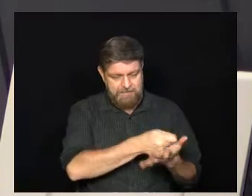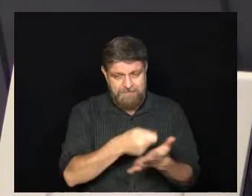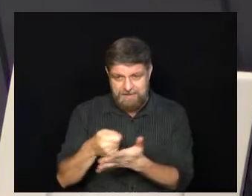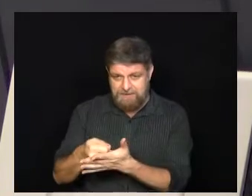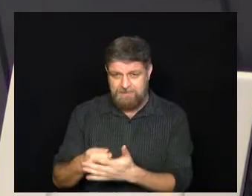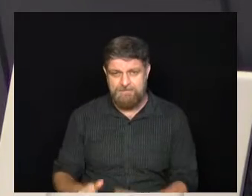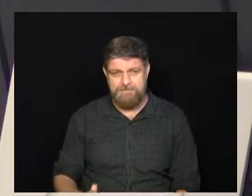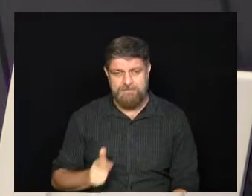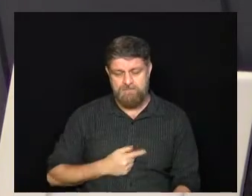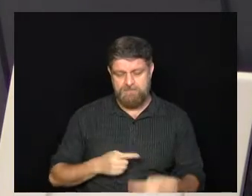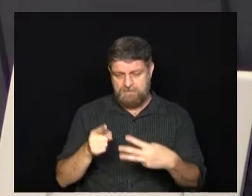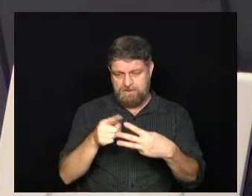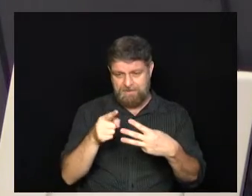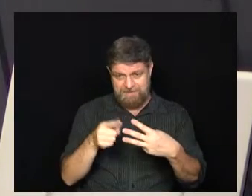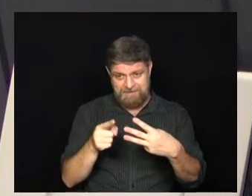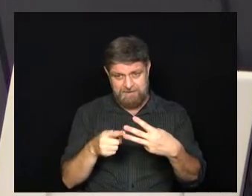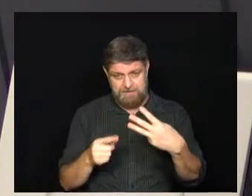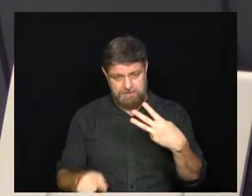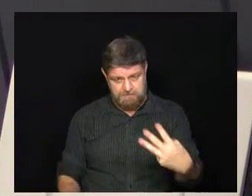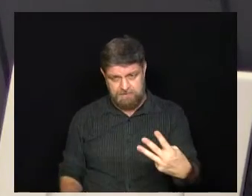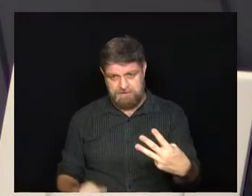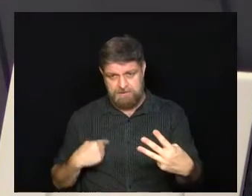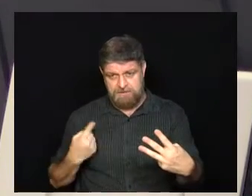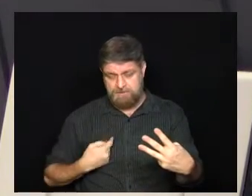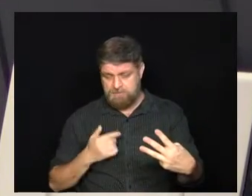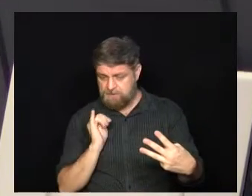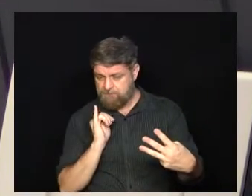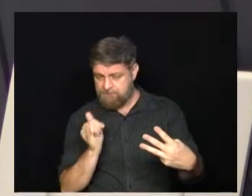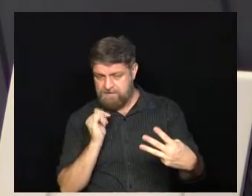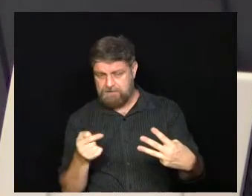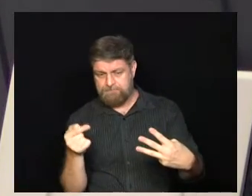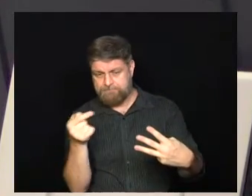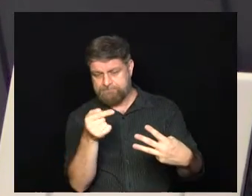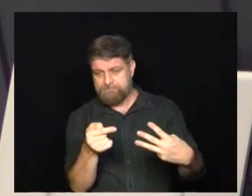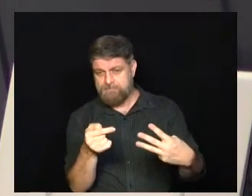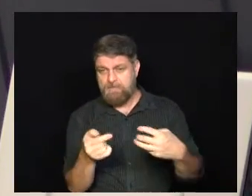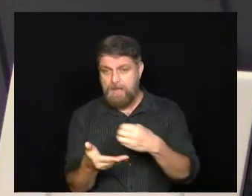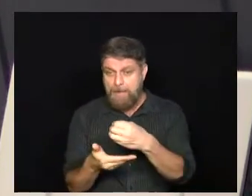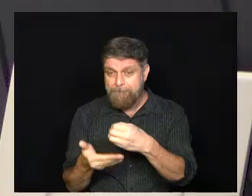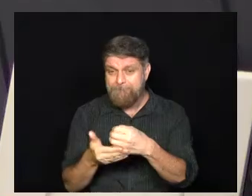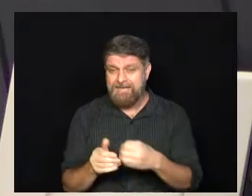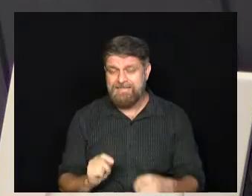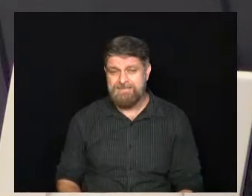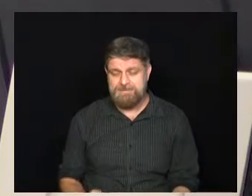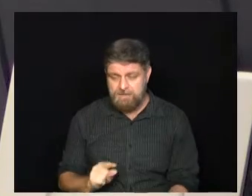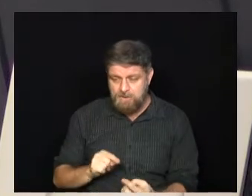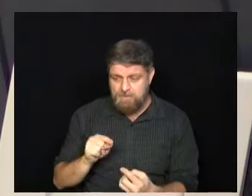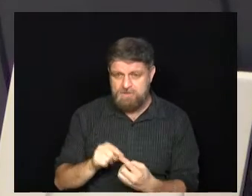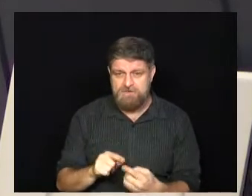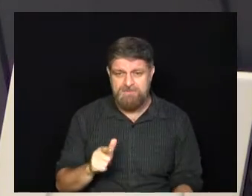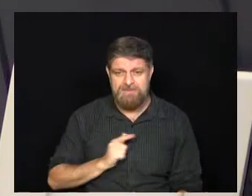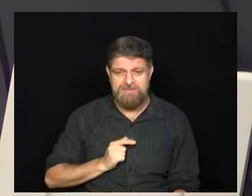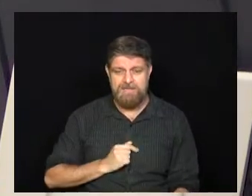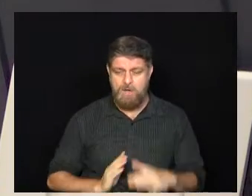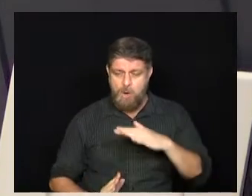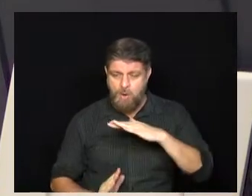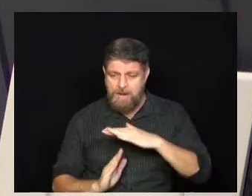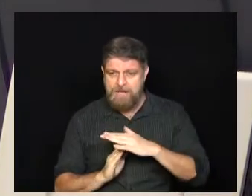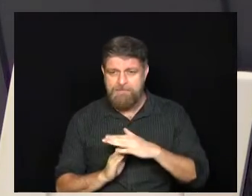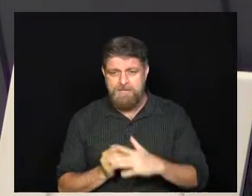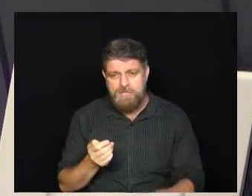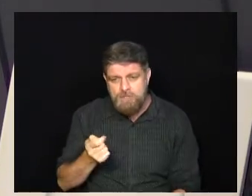que são 3 coisas que a gente pode considerar aqui, vereadora, que estão relacionadas aí a esse limite baixo